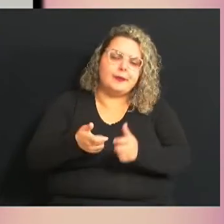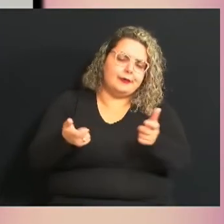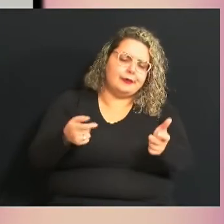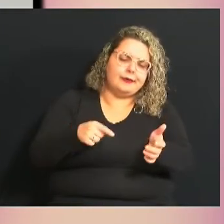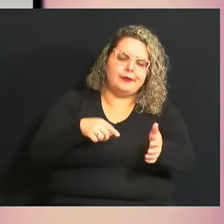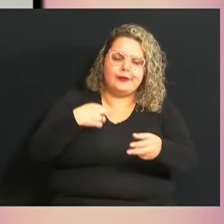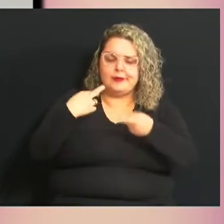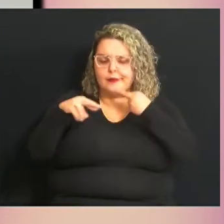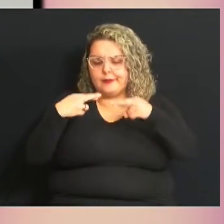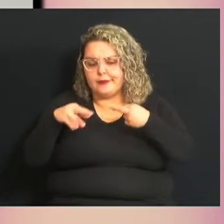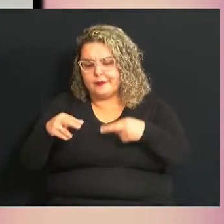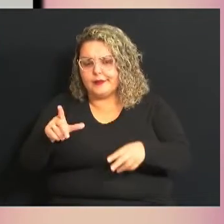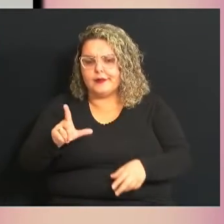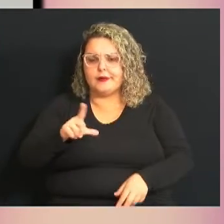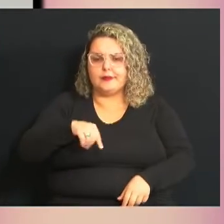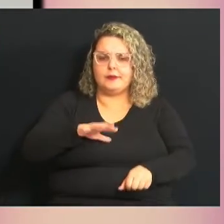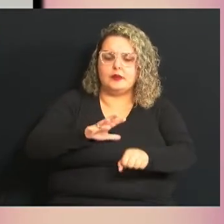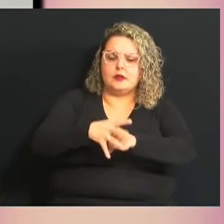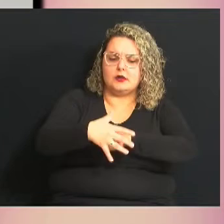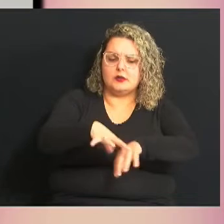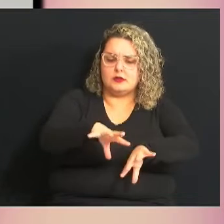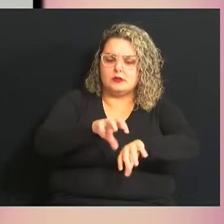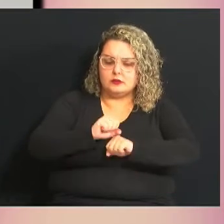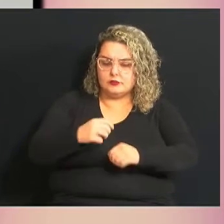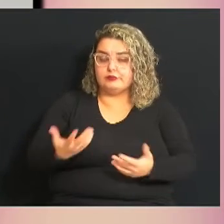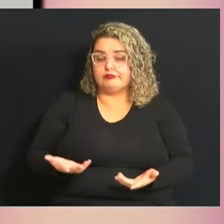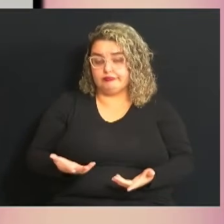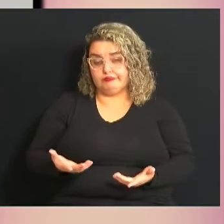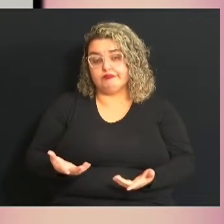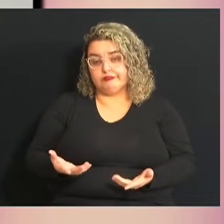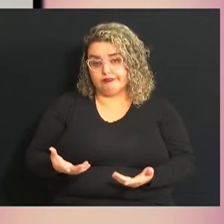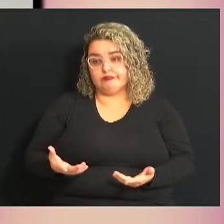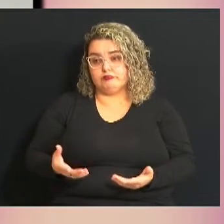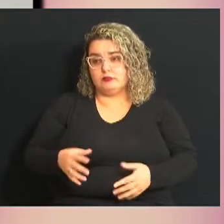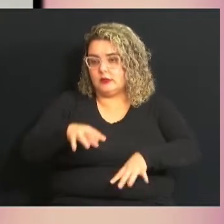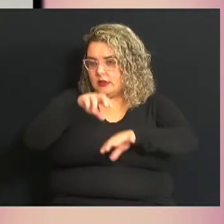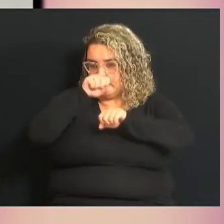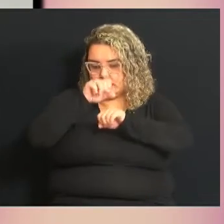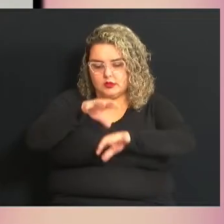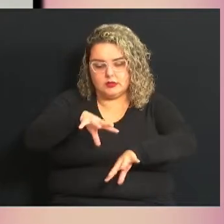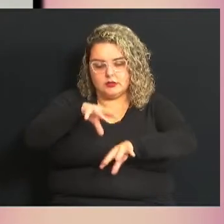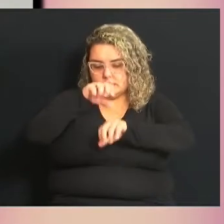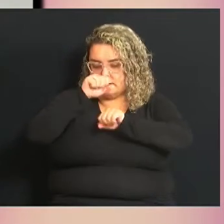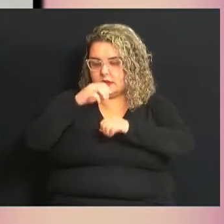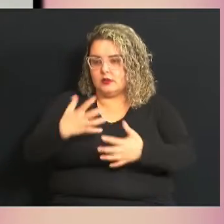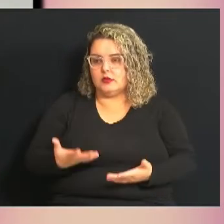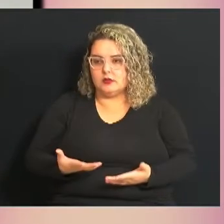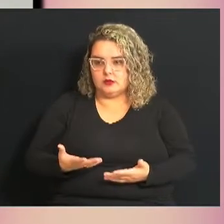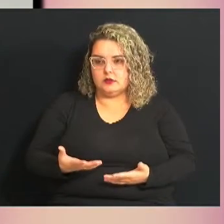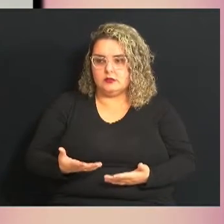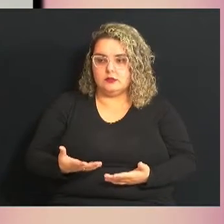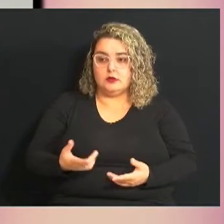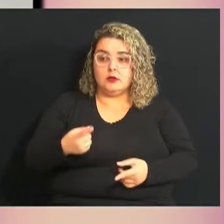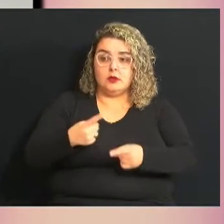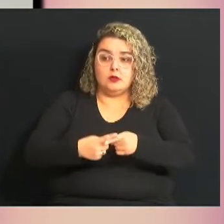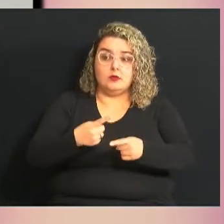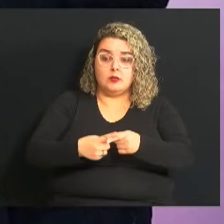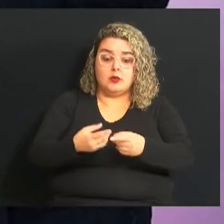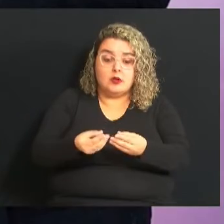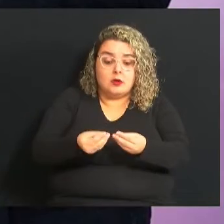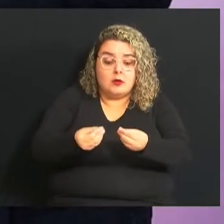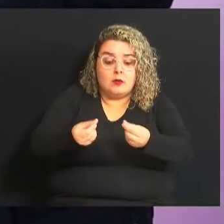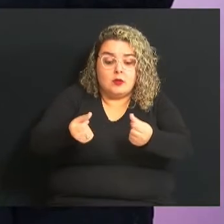pós-Covid, de quem ficou com alguma sequela respiratória, né, porque afeta a qualidade de vida,